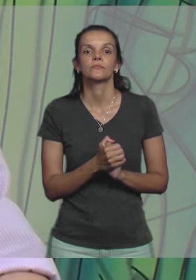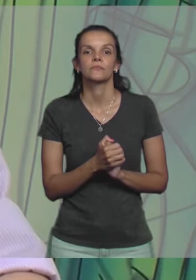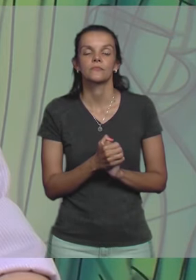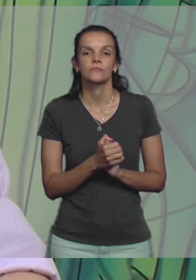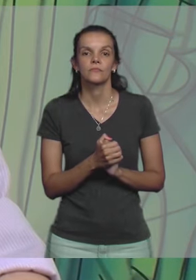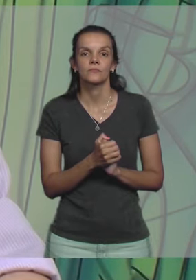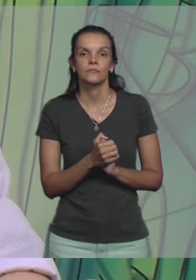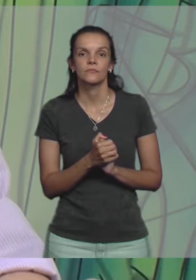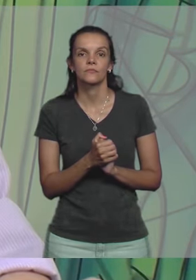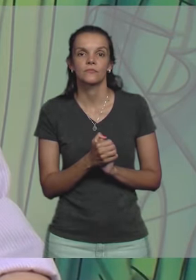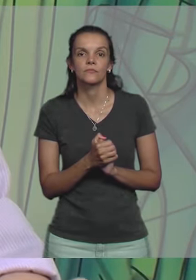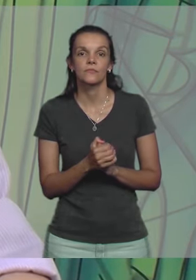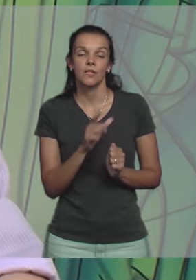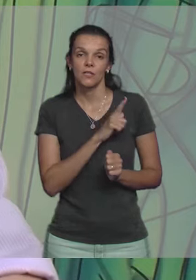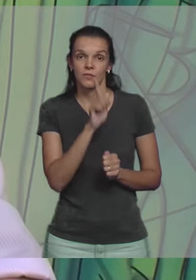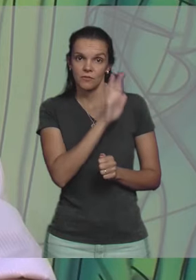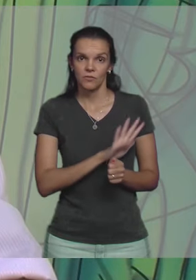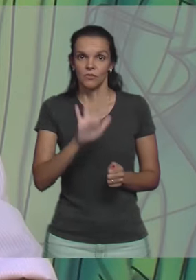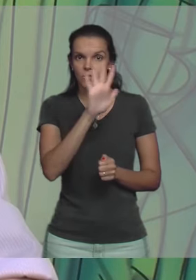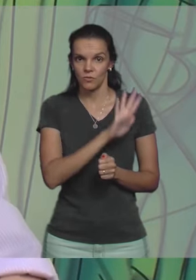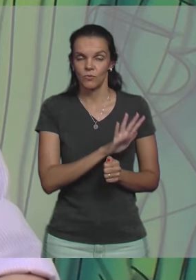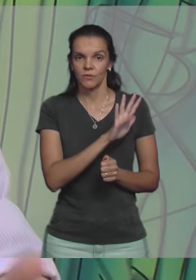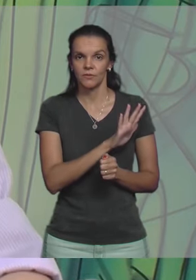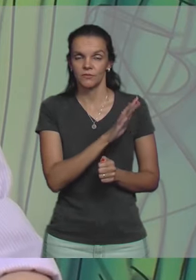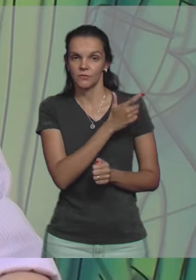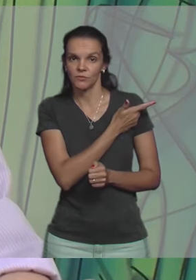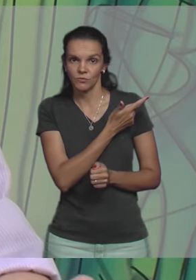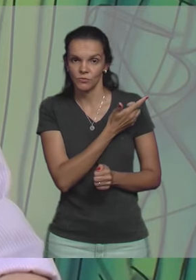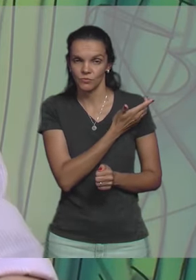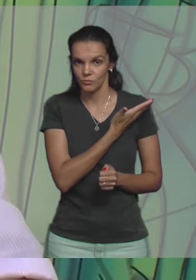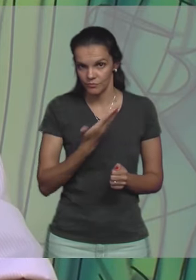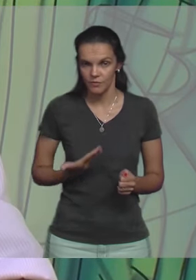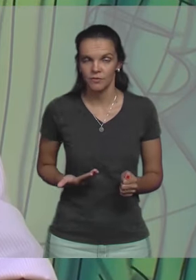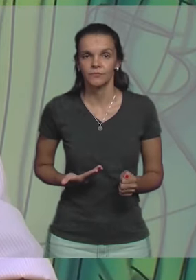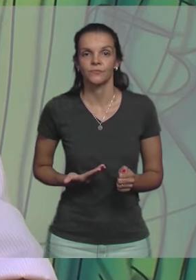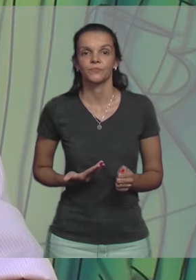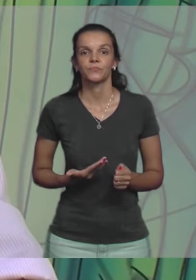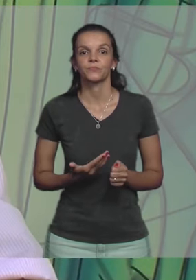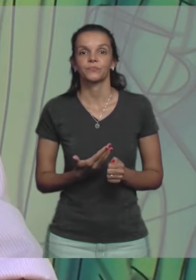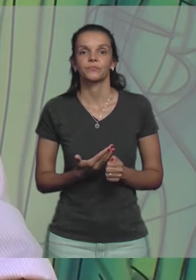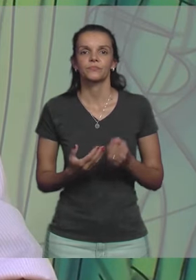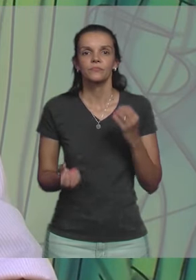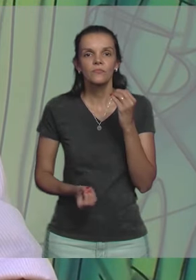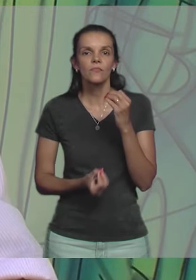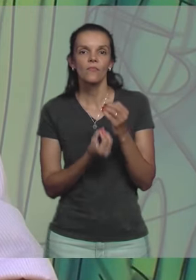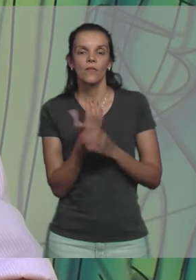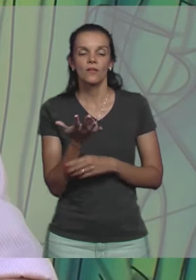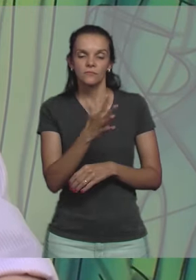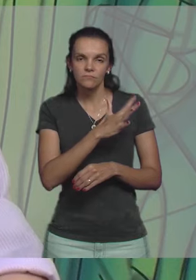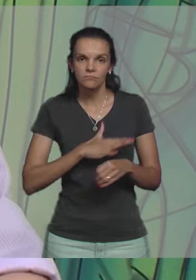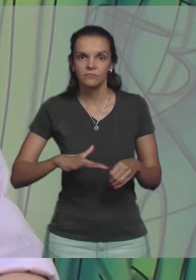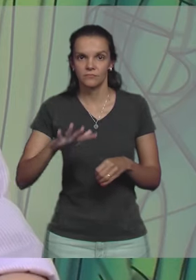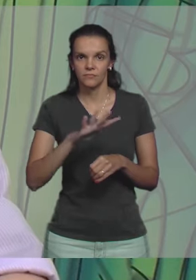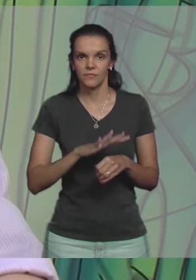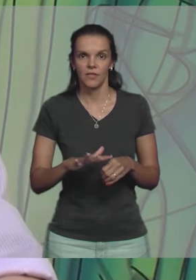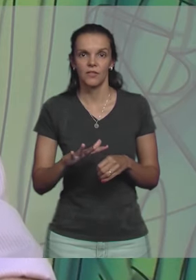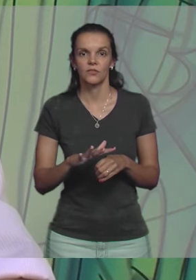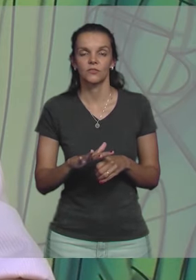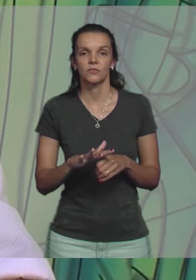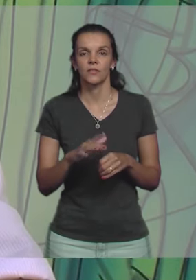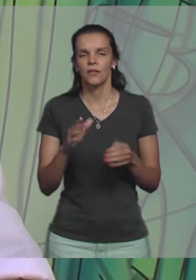esfera do gestor público, com aquela criação do ambiente inicial, com a designação